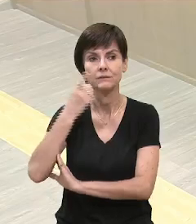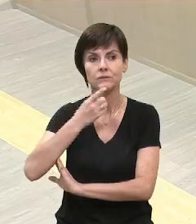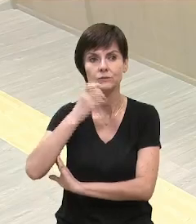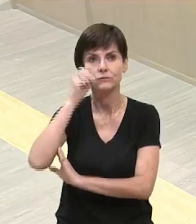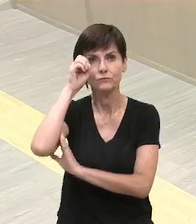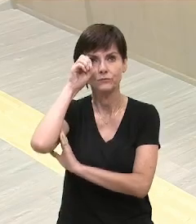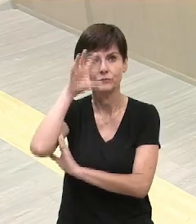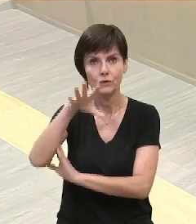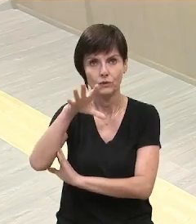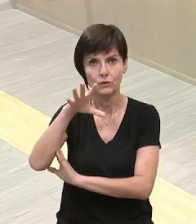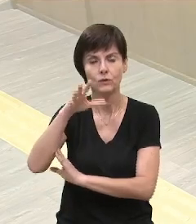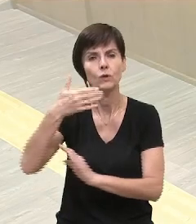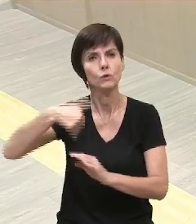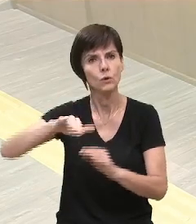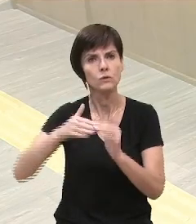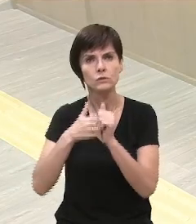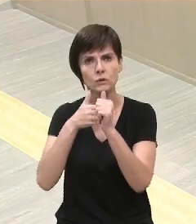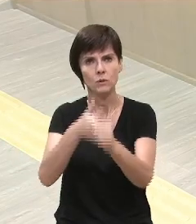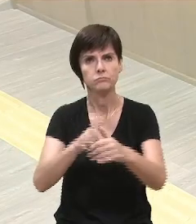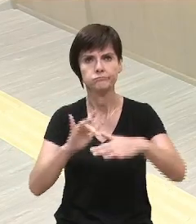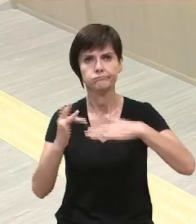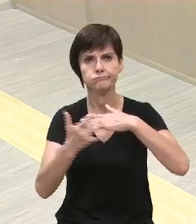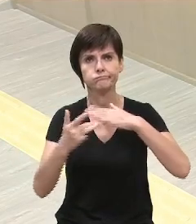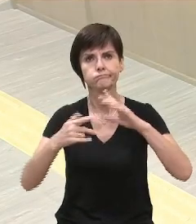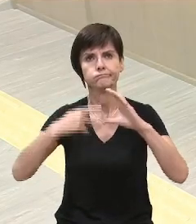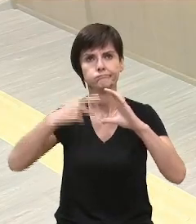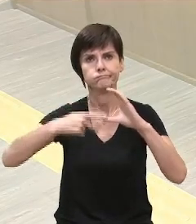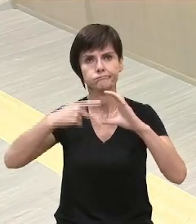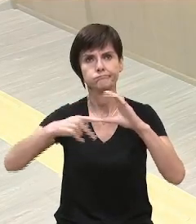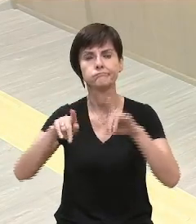redes sociais, pela TV Câmara.